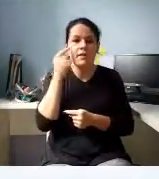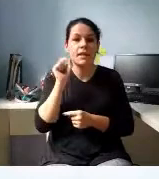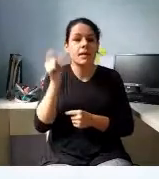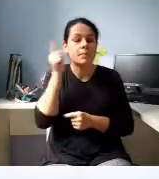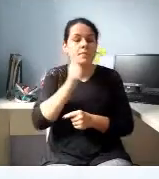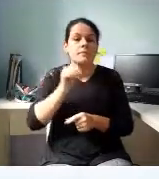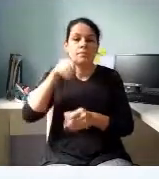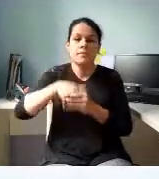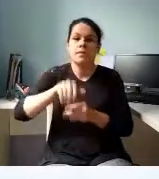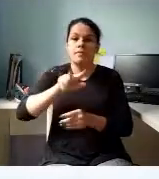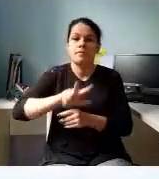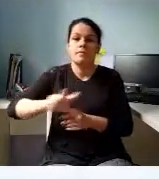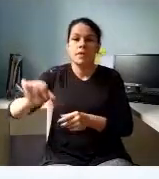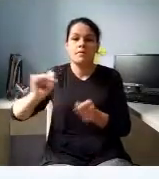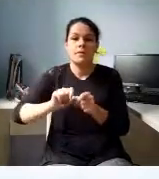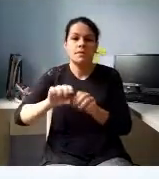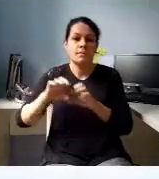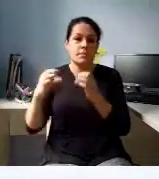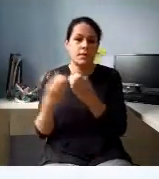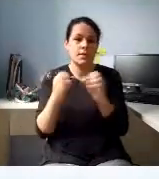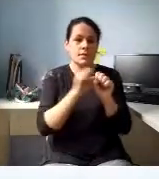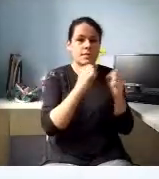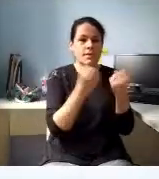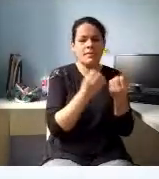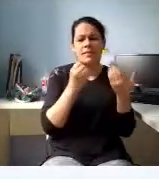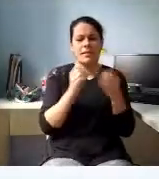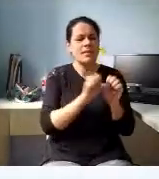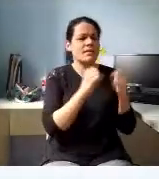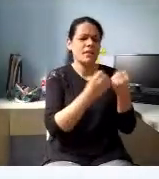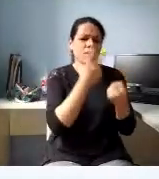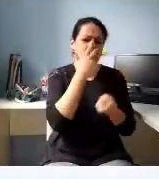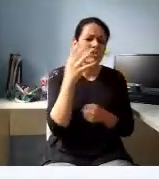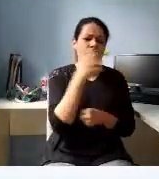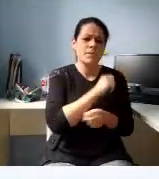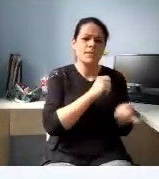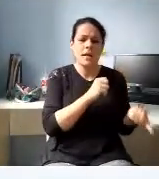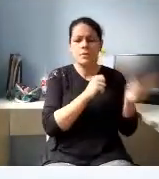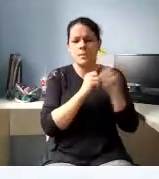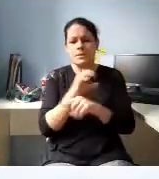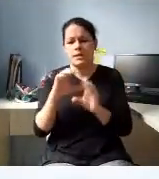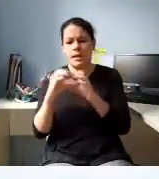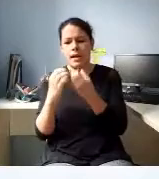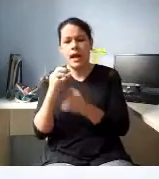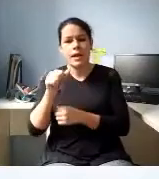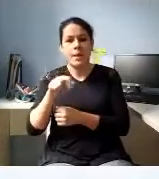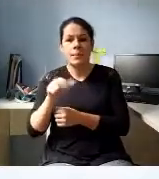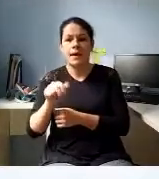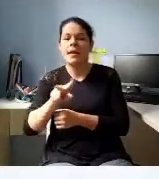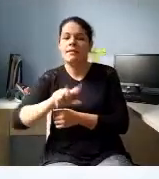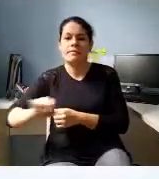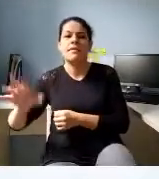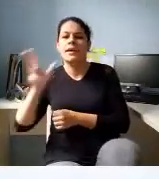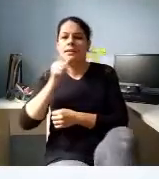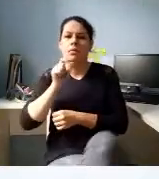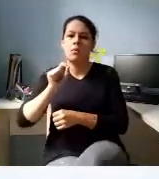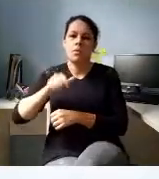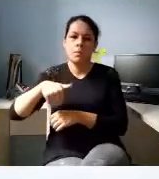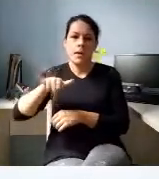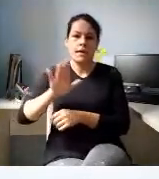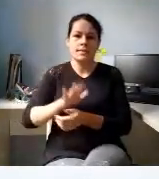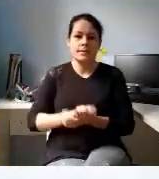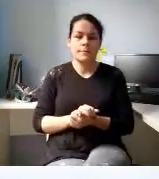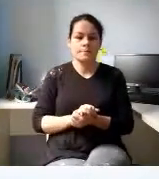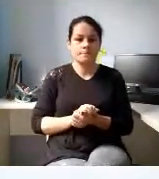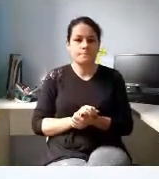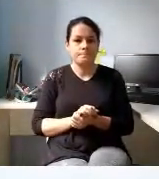eleição em especial da Câmara. Eu acho que do Senado é resolvido mais rápido, mas em especial da Câmara. E